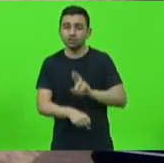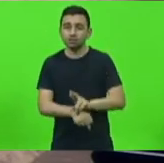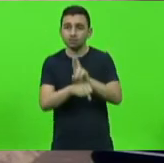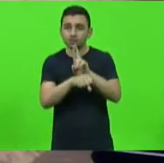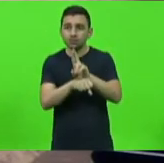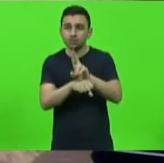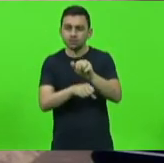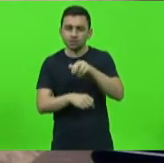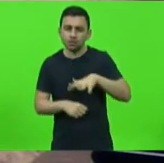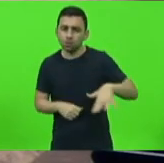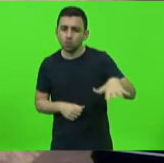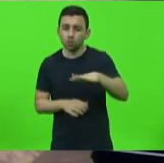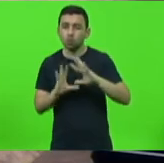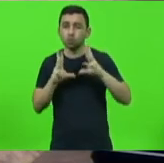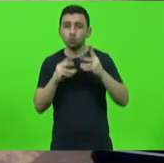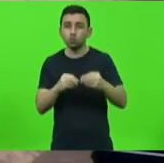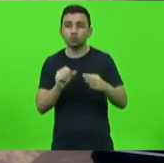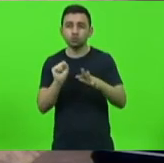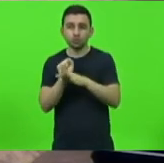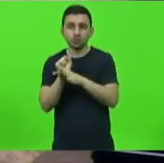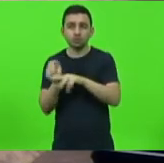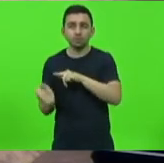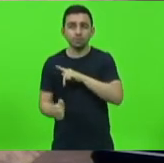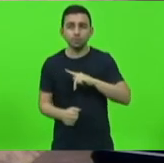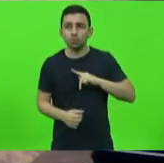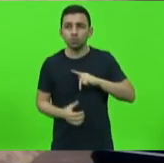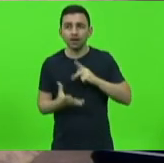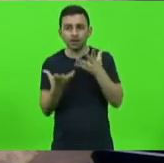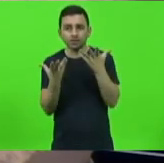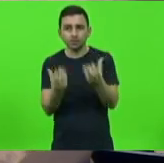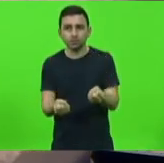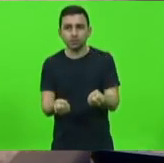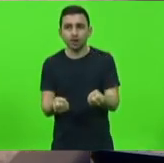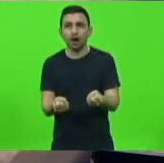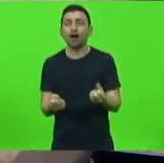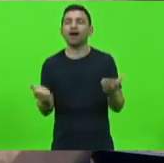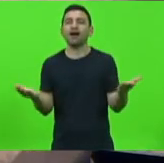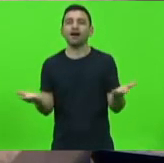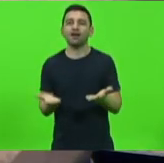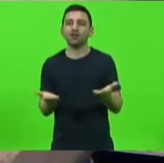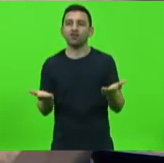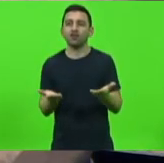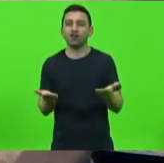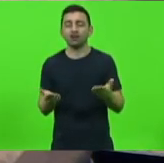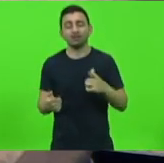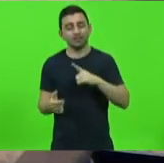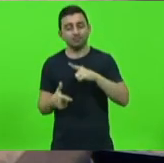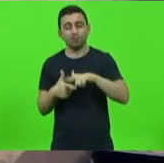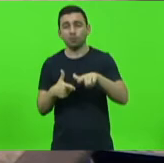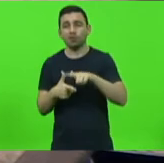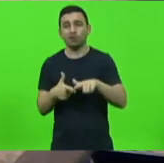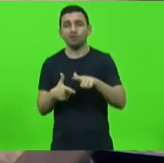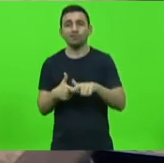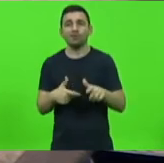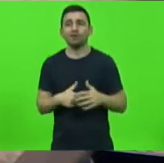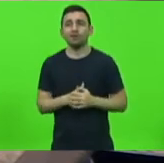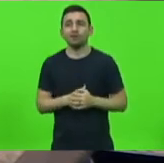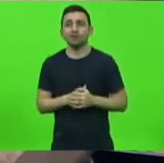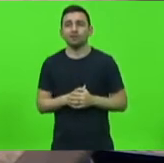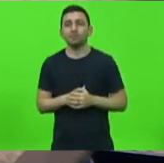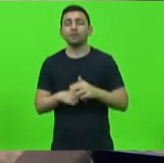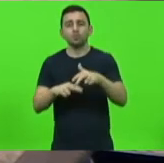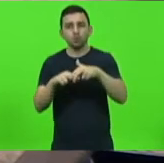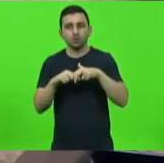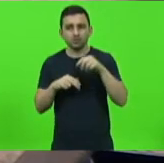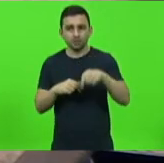da segurança pública assinaram. E agora estamos passando por isso. Por isso que a nossa bancada